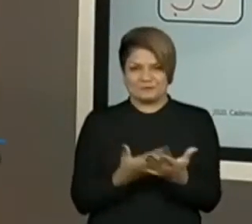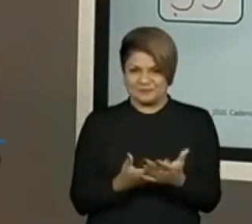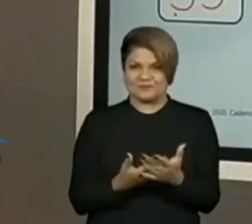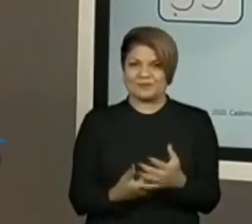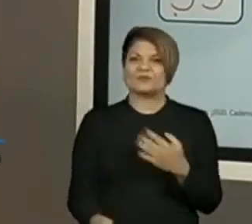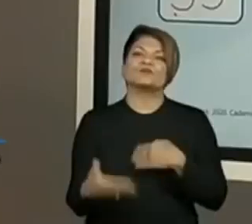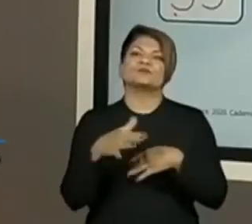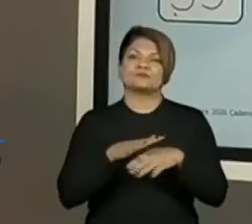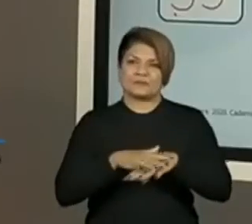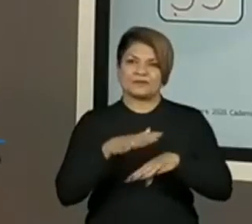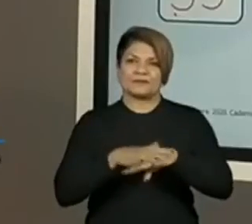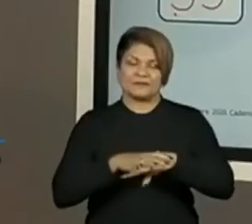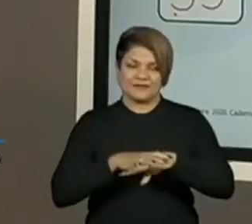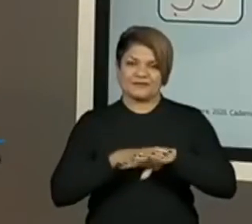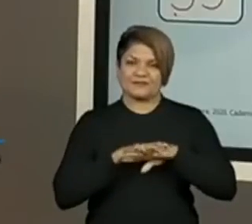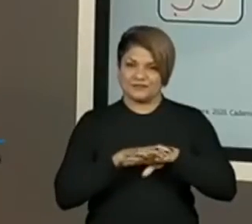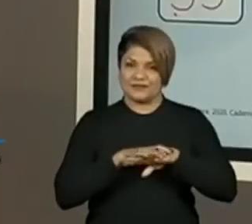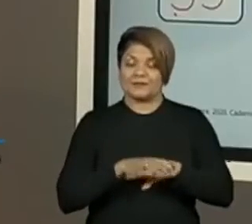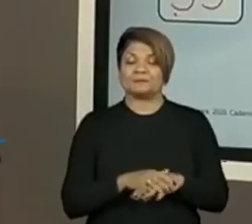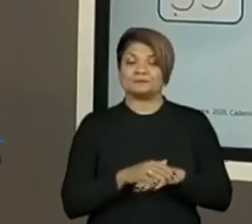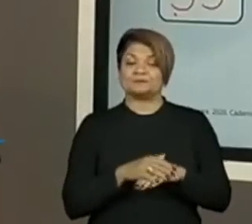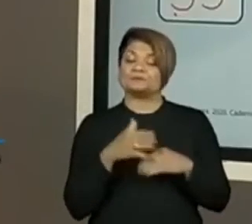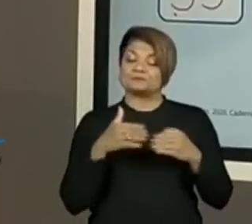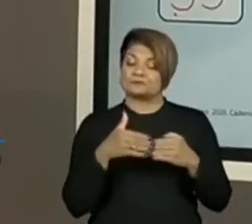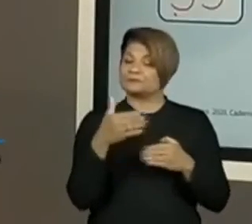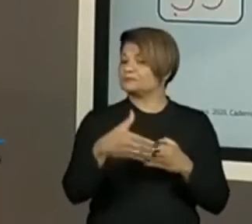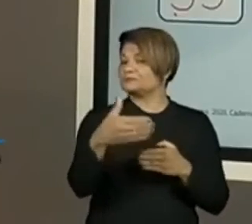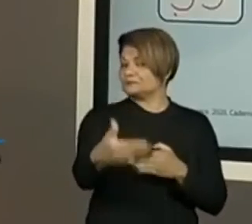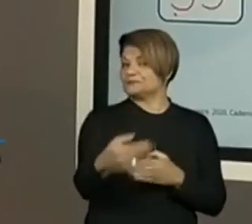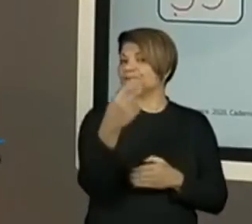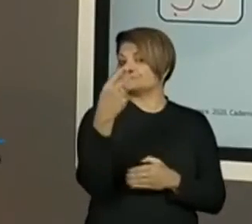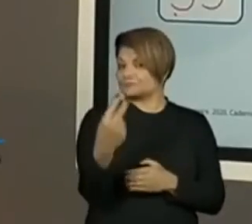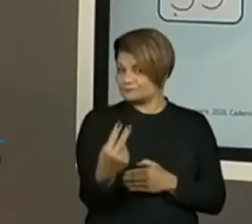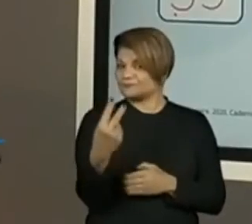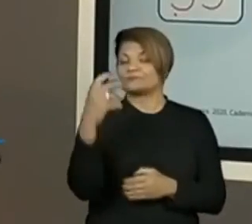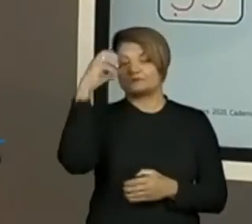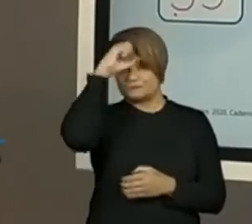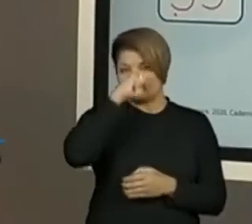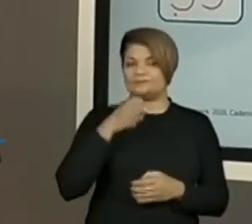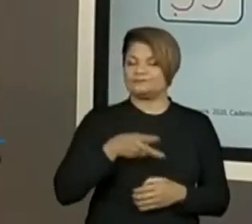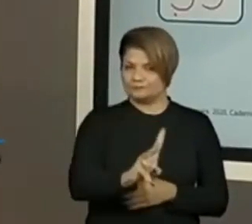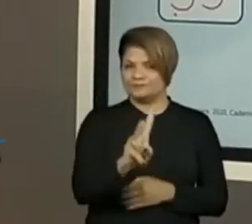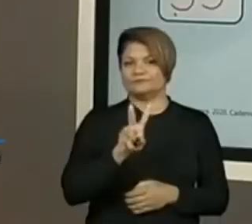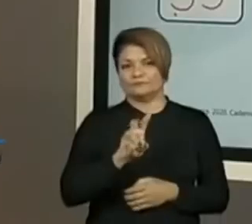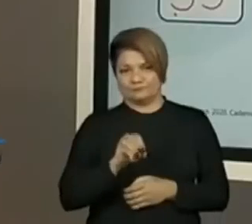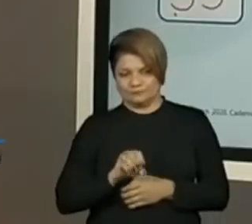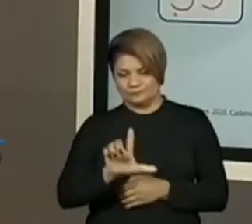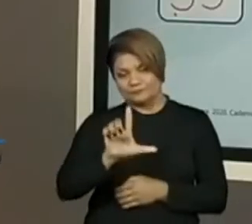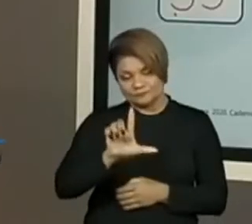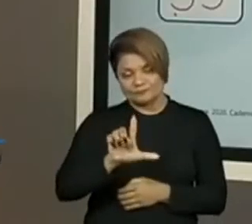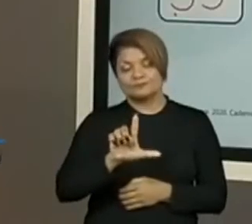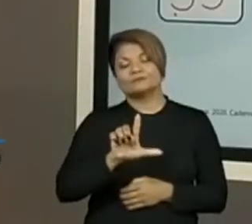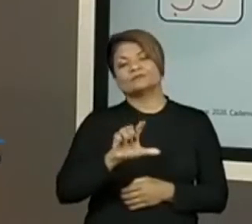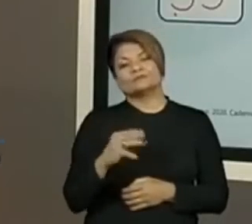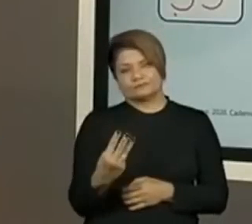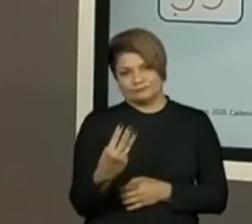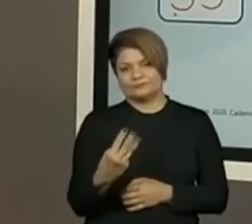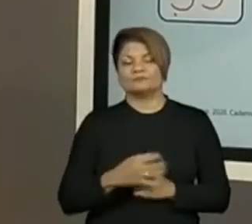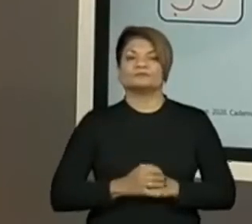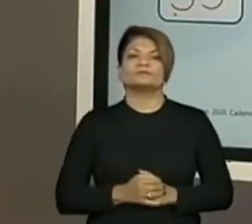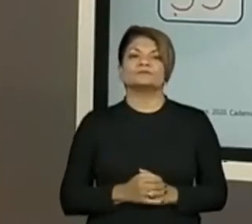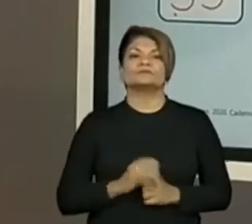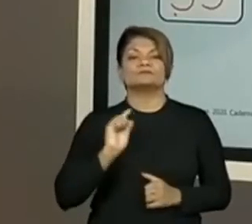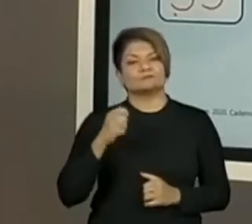de matemática da sequência 2 do Aprender Sempre, do volume 3 do Aprender Sempre, tá bom? Eu sou a